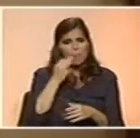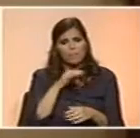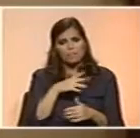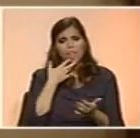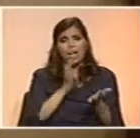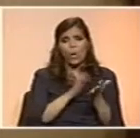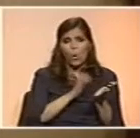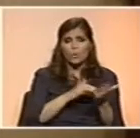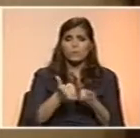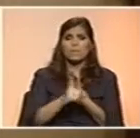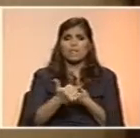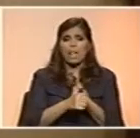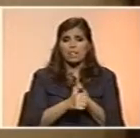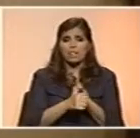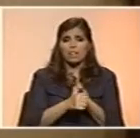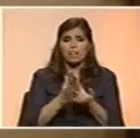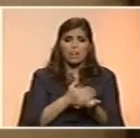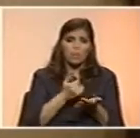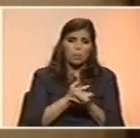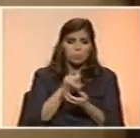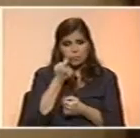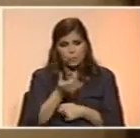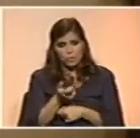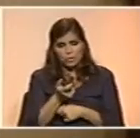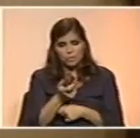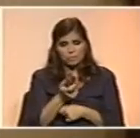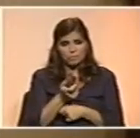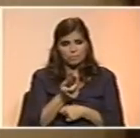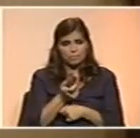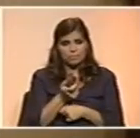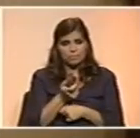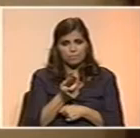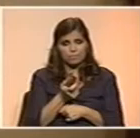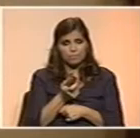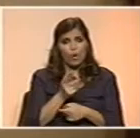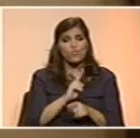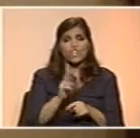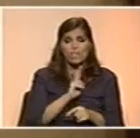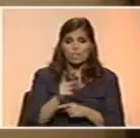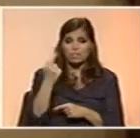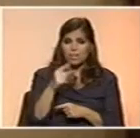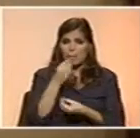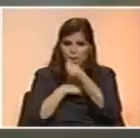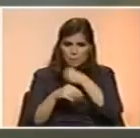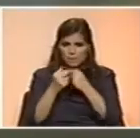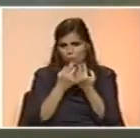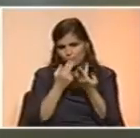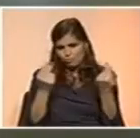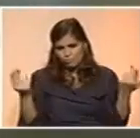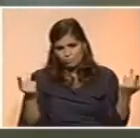a batata, pronto, enfim, legume, pouco. E os vegetarianos têm uma alimentação muito